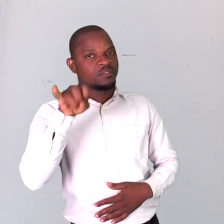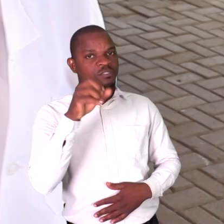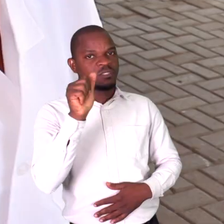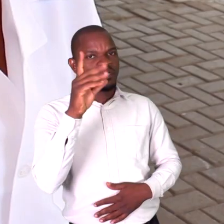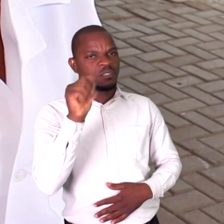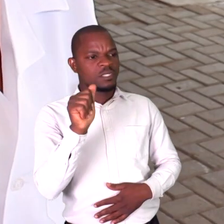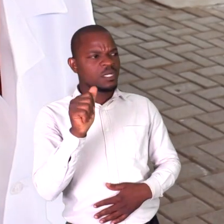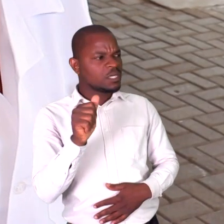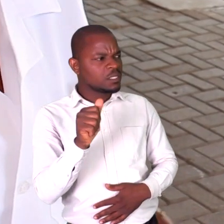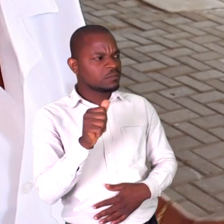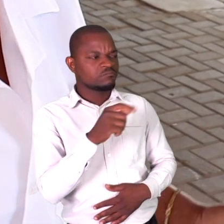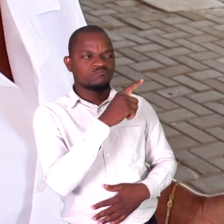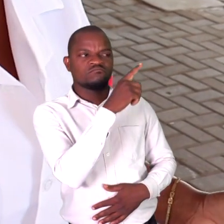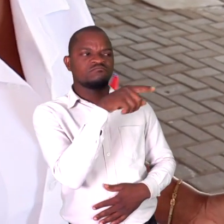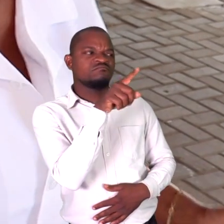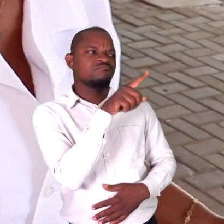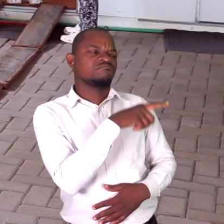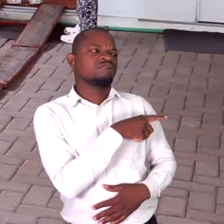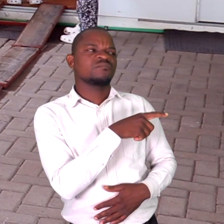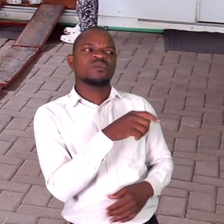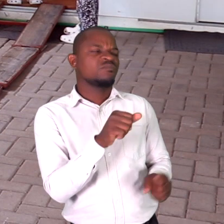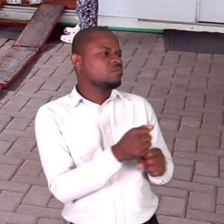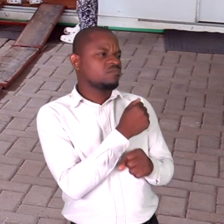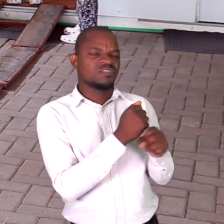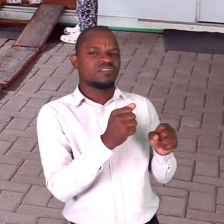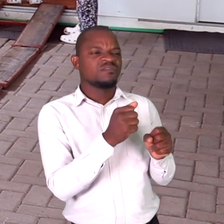Enfermeira, tu tens coragem de falar isto aqui?